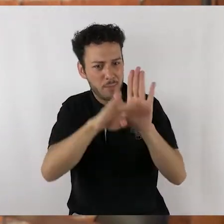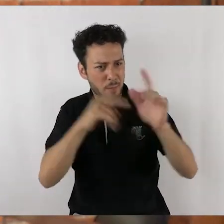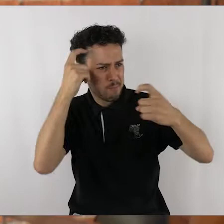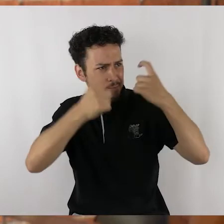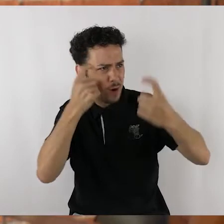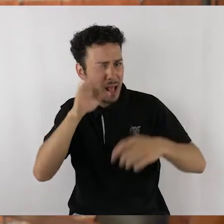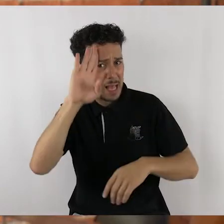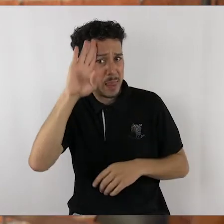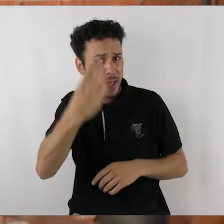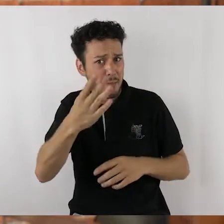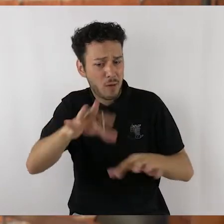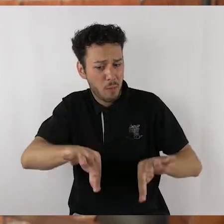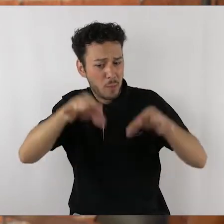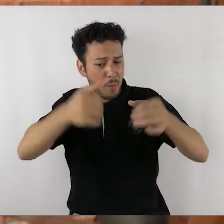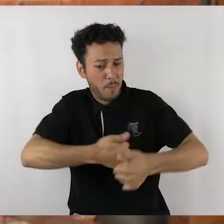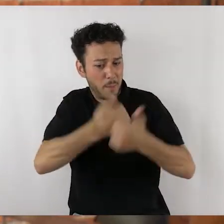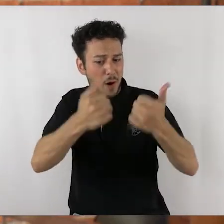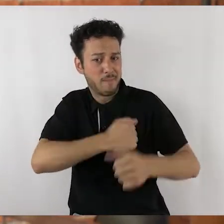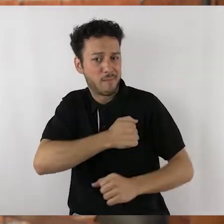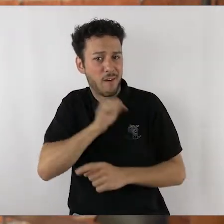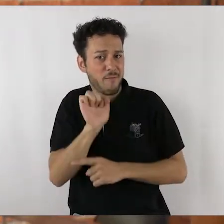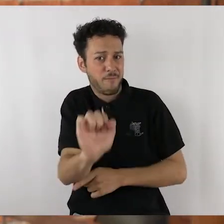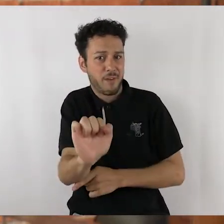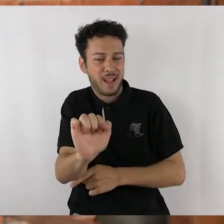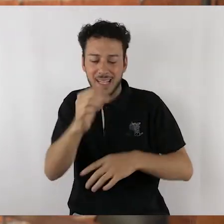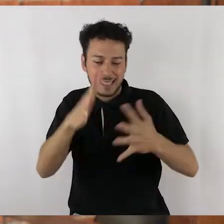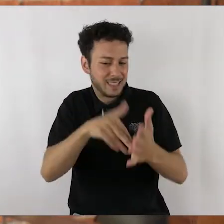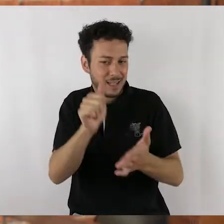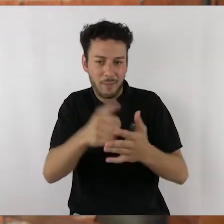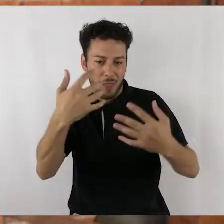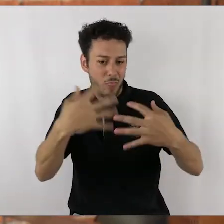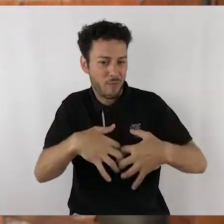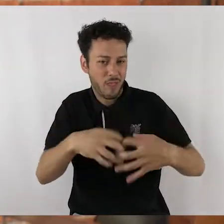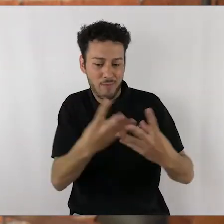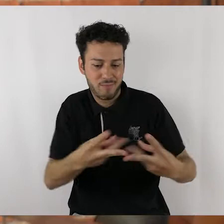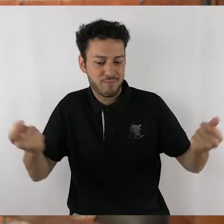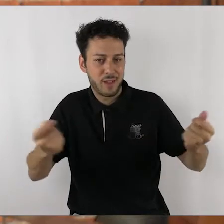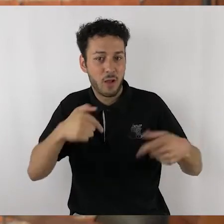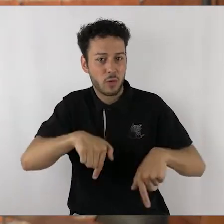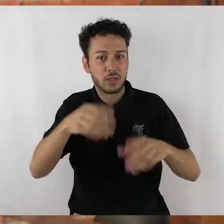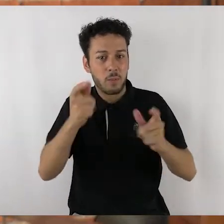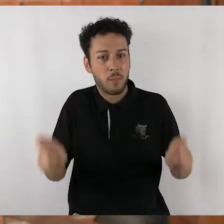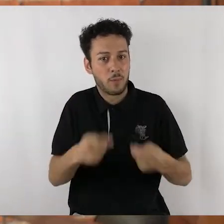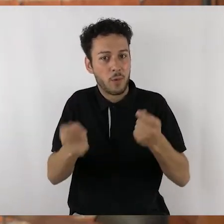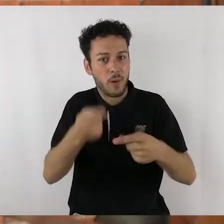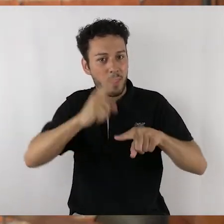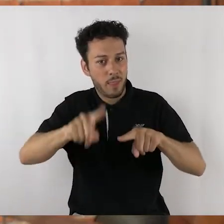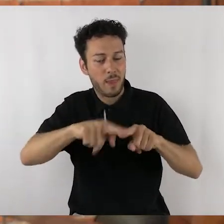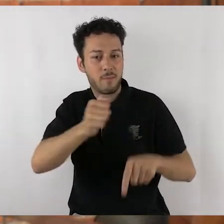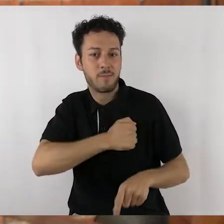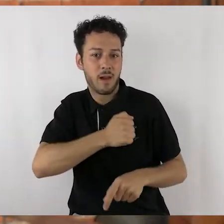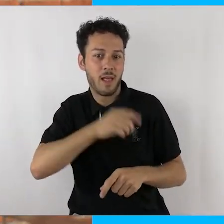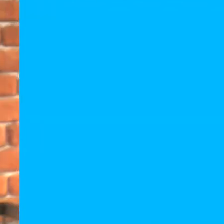este programa foi feito para que saiba como escolher o melhor para a sua casa estamos sempre esquecido o programa de hoje é Power by